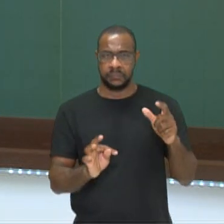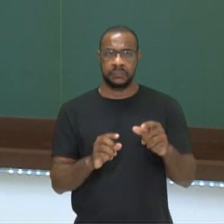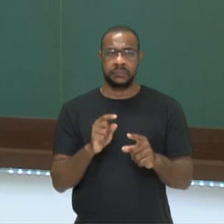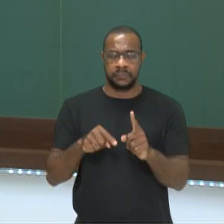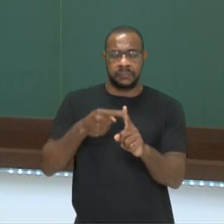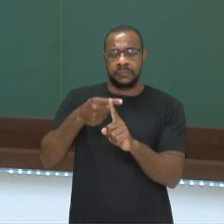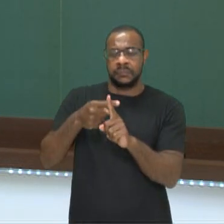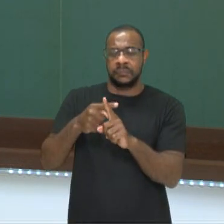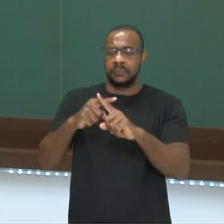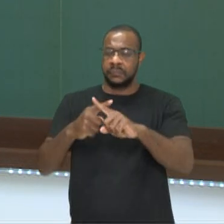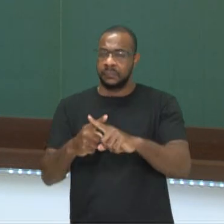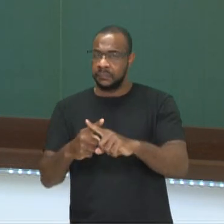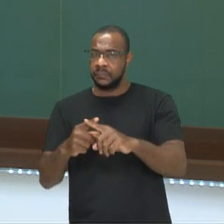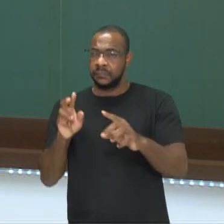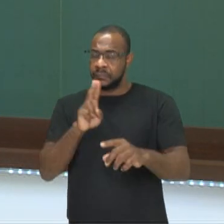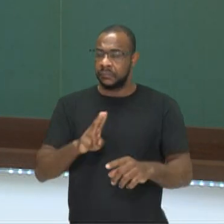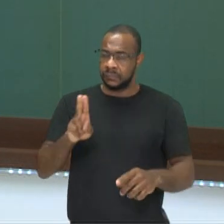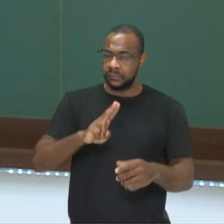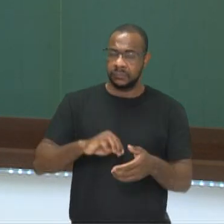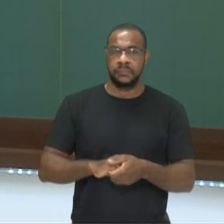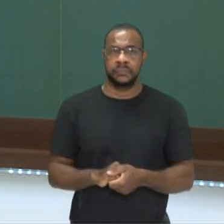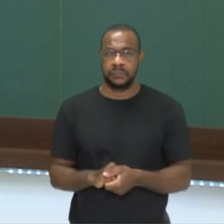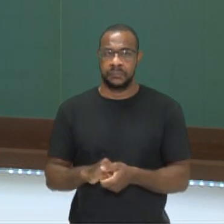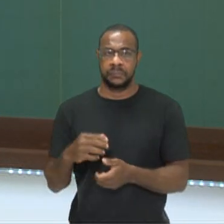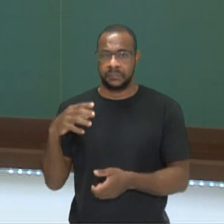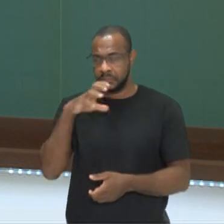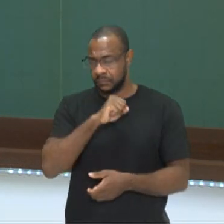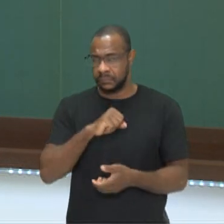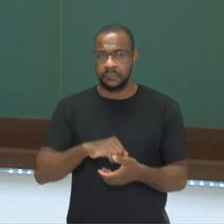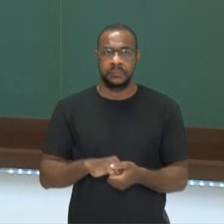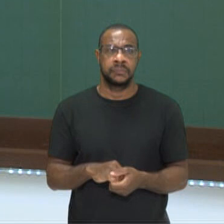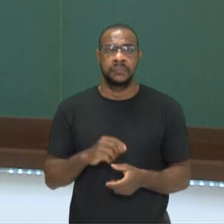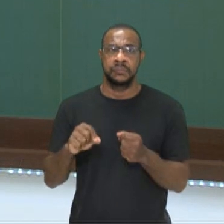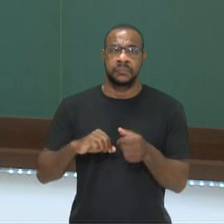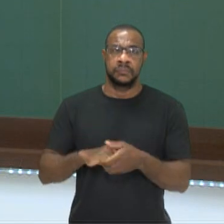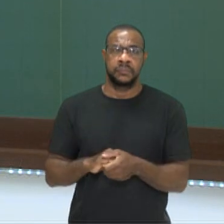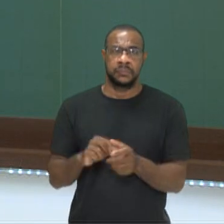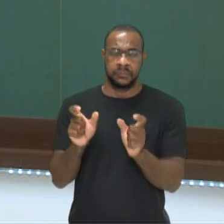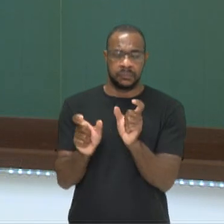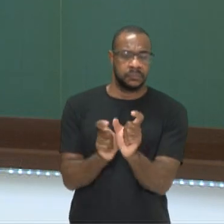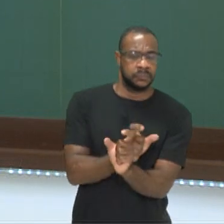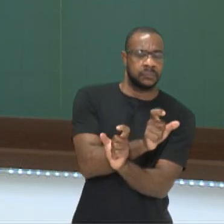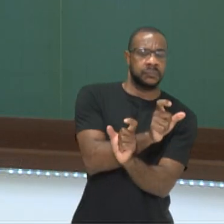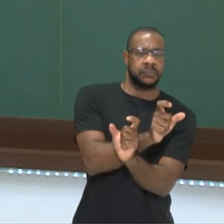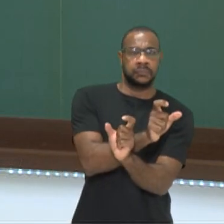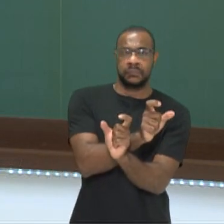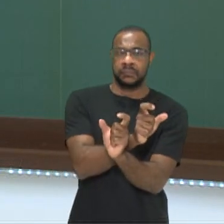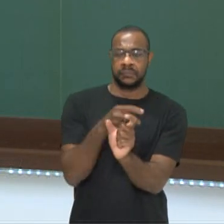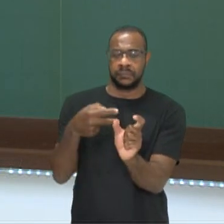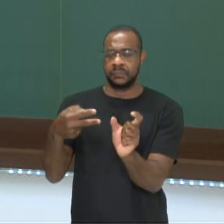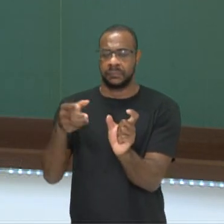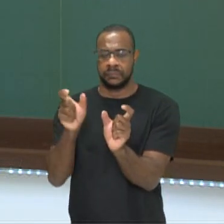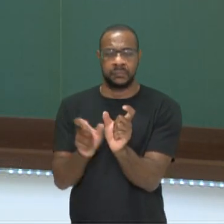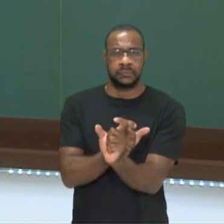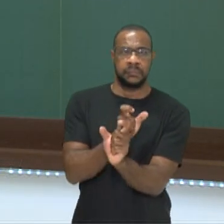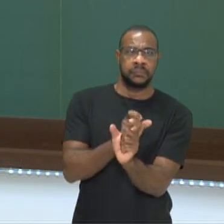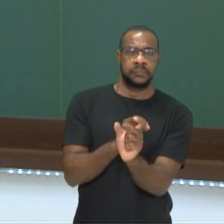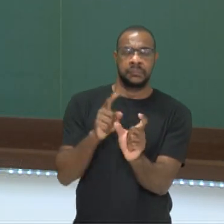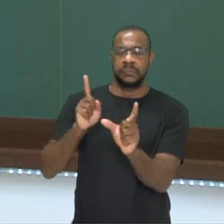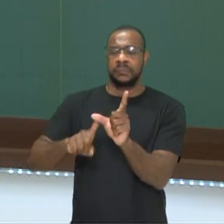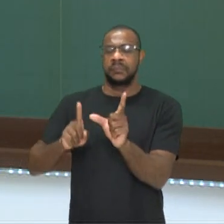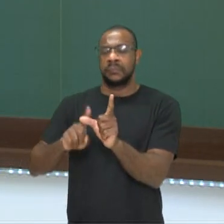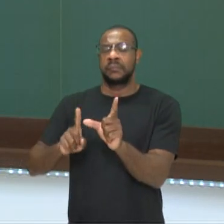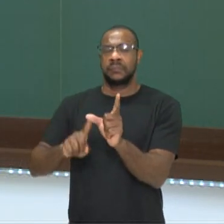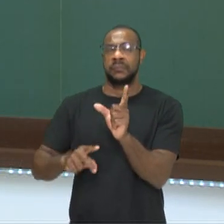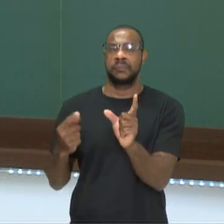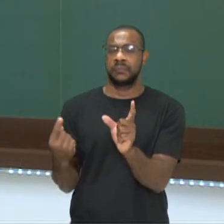aditivos e multiplicativos. De forma rápida, passando de um membro para o outro, de forma a deixar a letra sozinha em